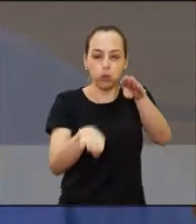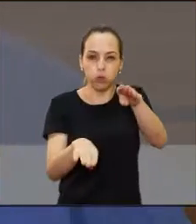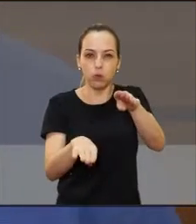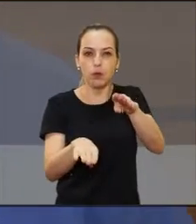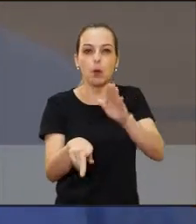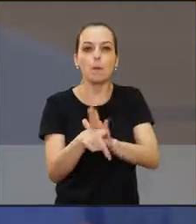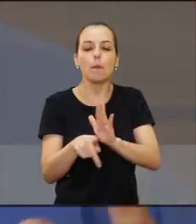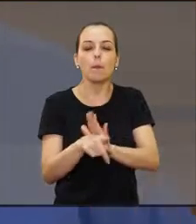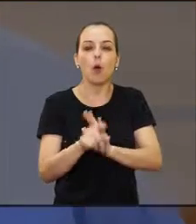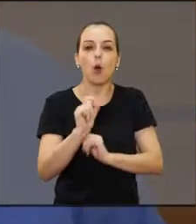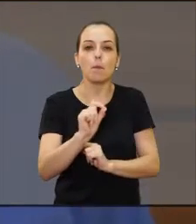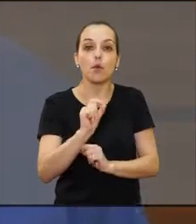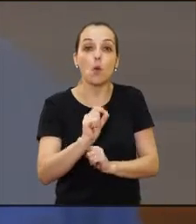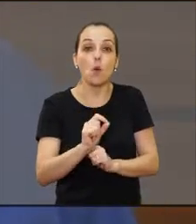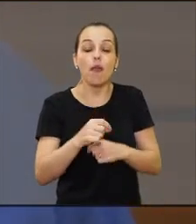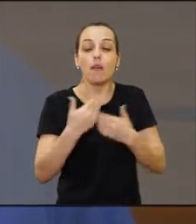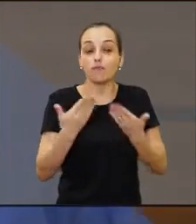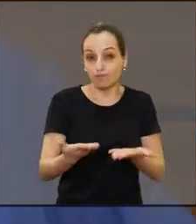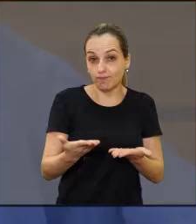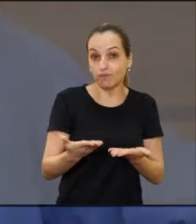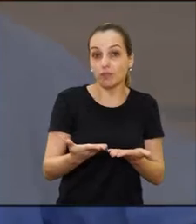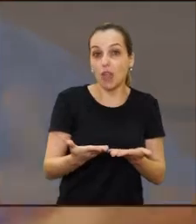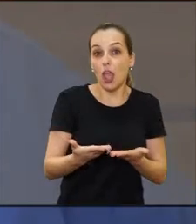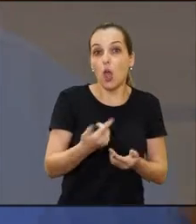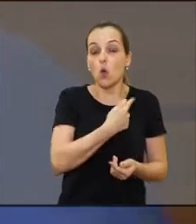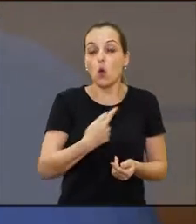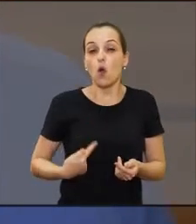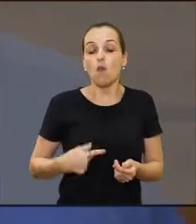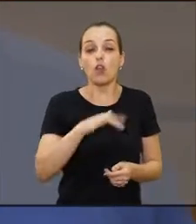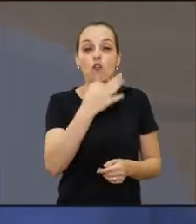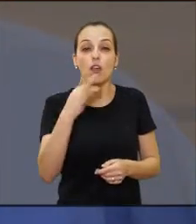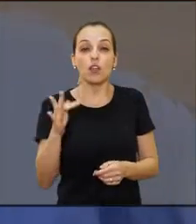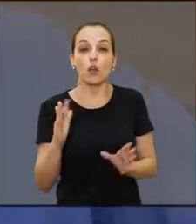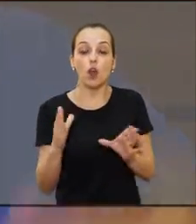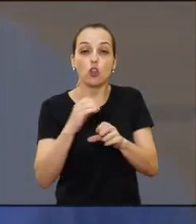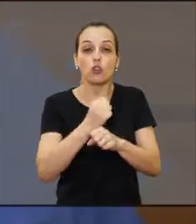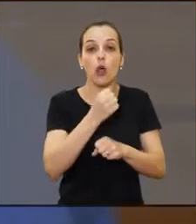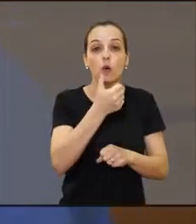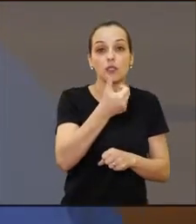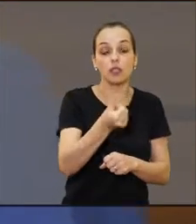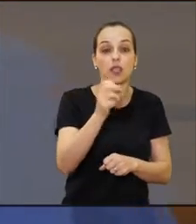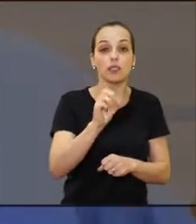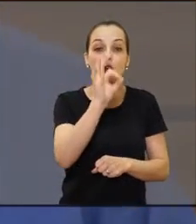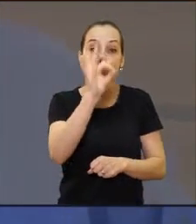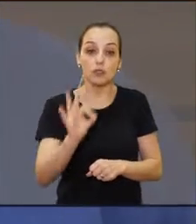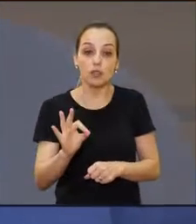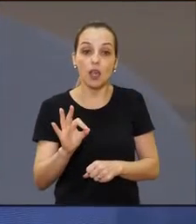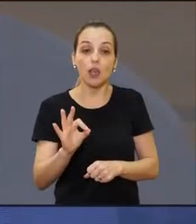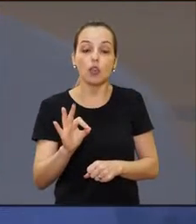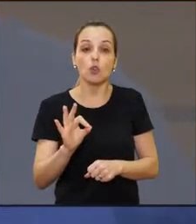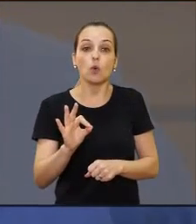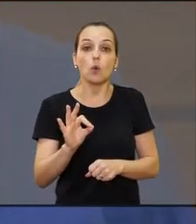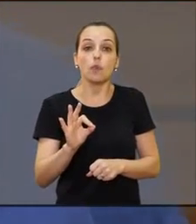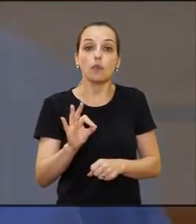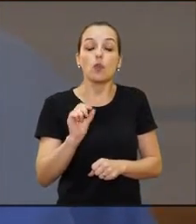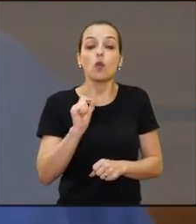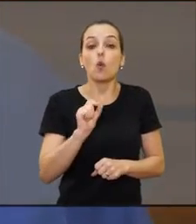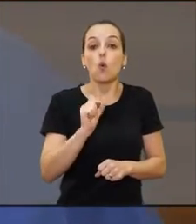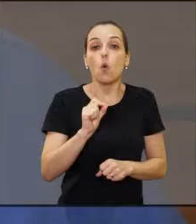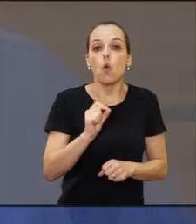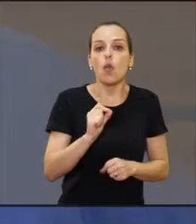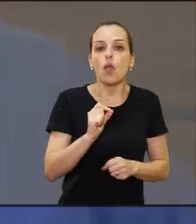tributos arrecadados pelo governo federal e que fica com 65%, 25% para os estados e 10% para os municípios.